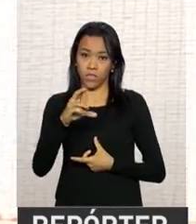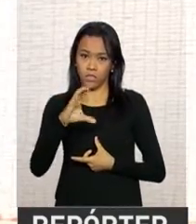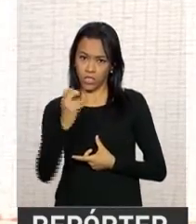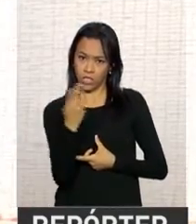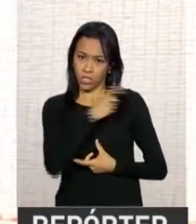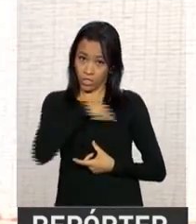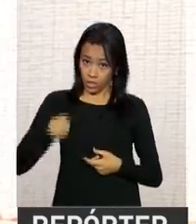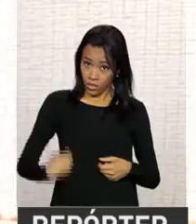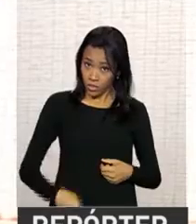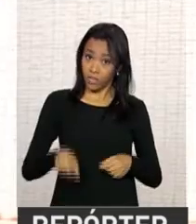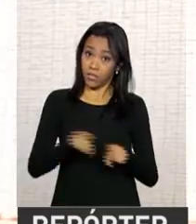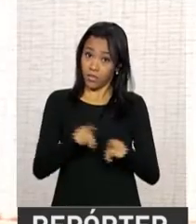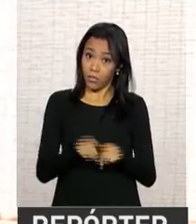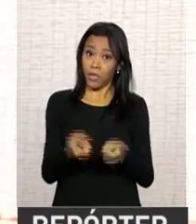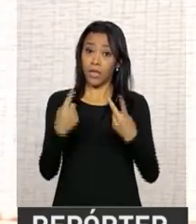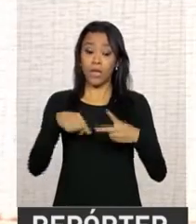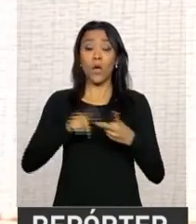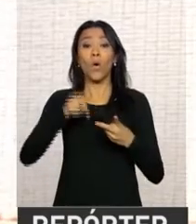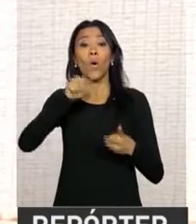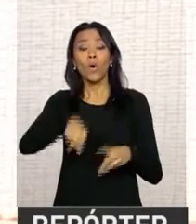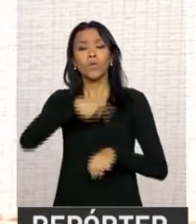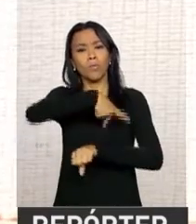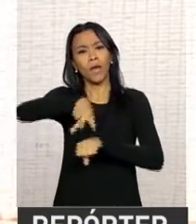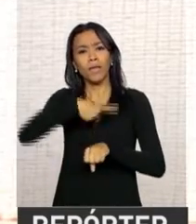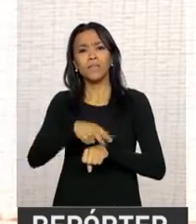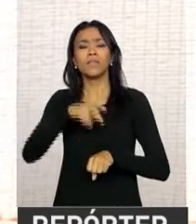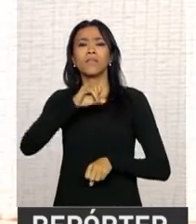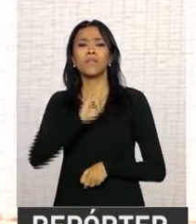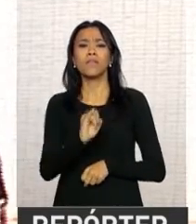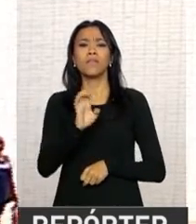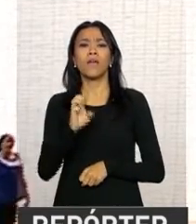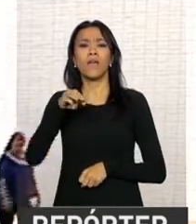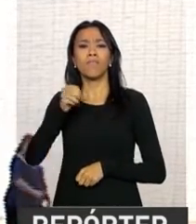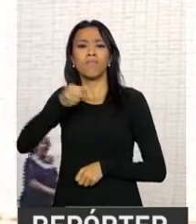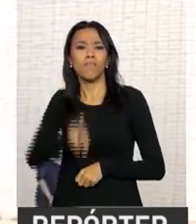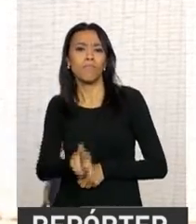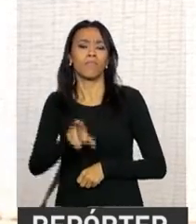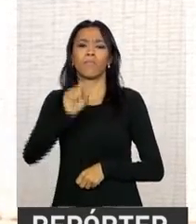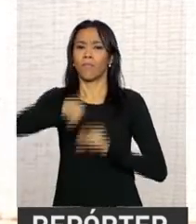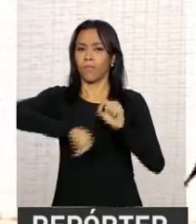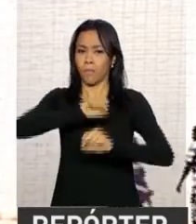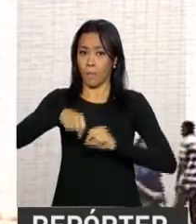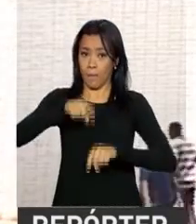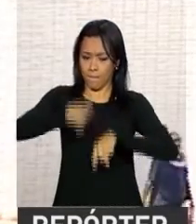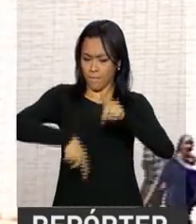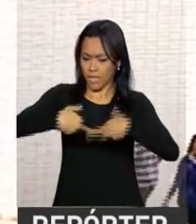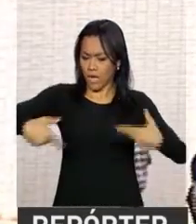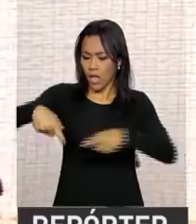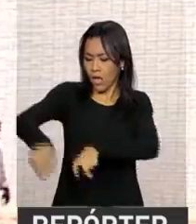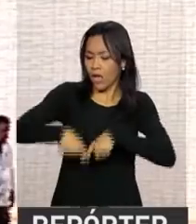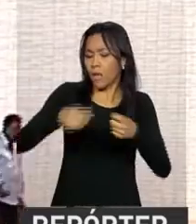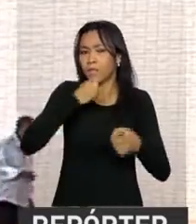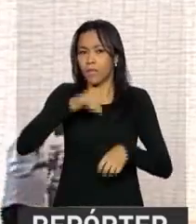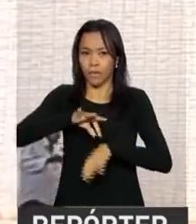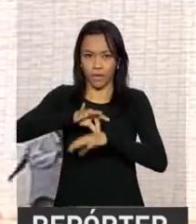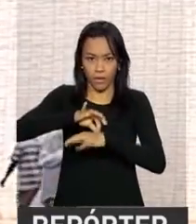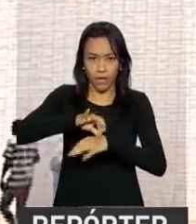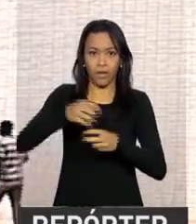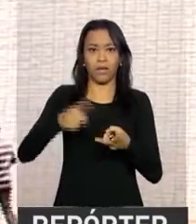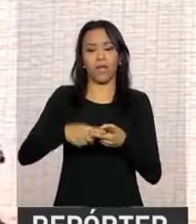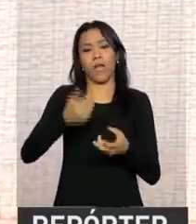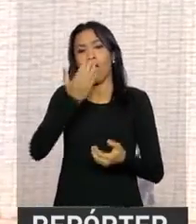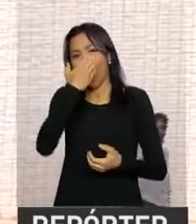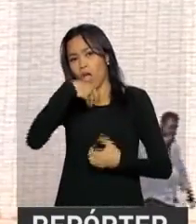e carnes e mianmar foi reaberta a licença de importação para produtos agrícolas como carne frutas e